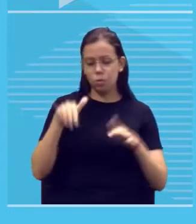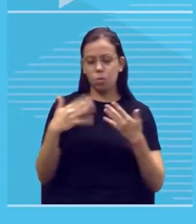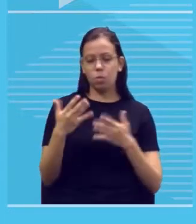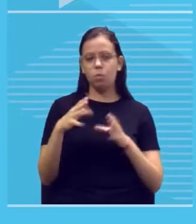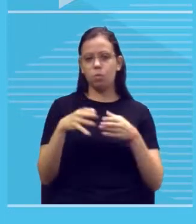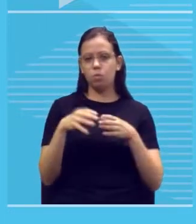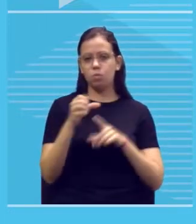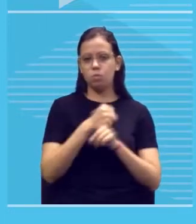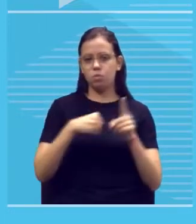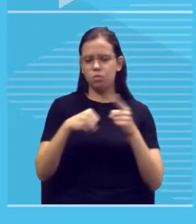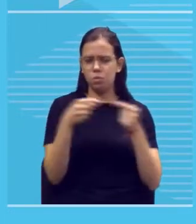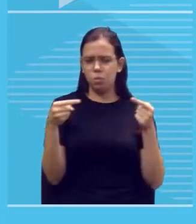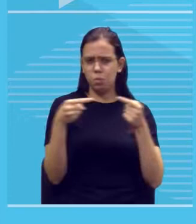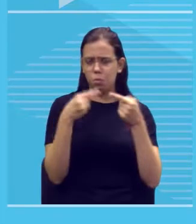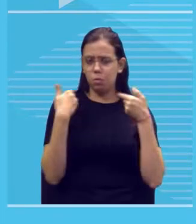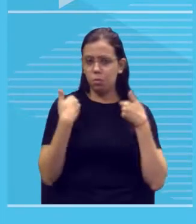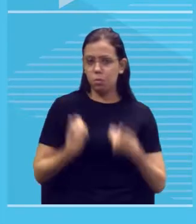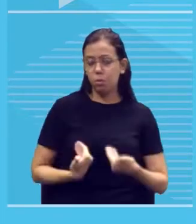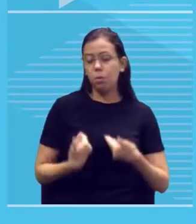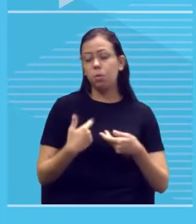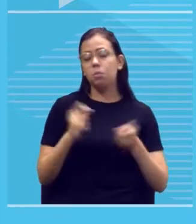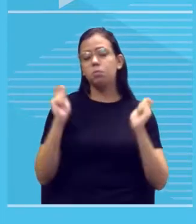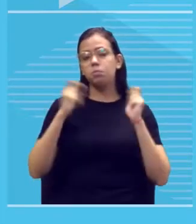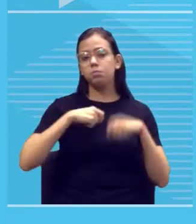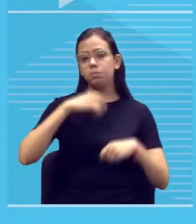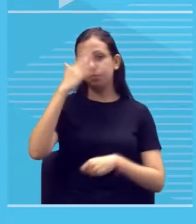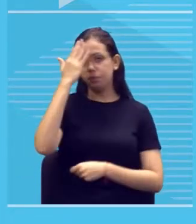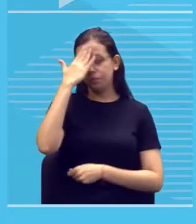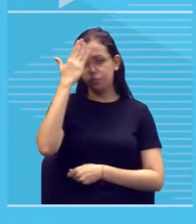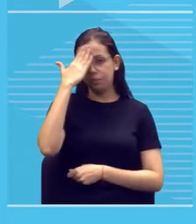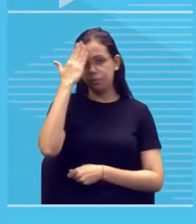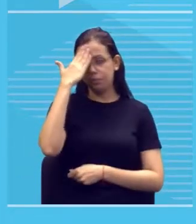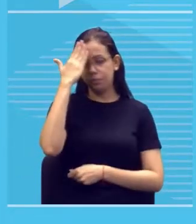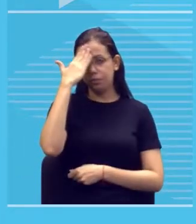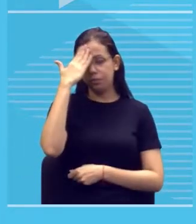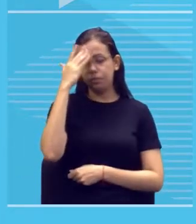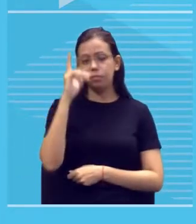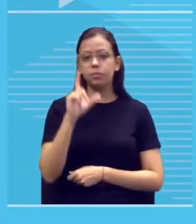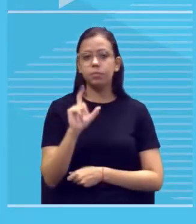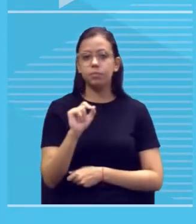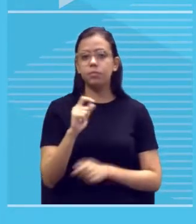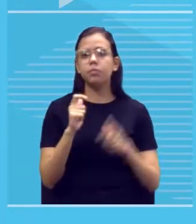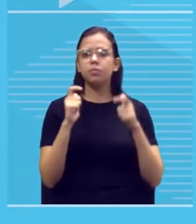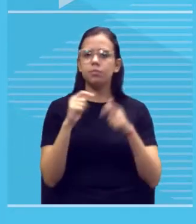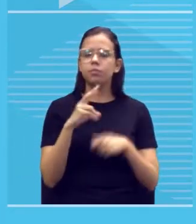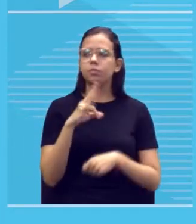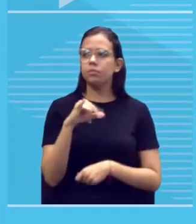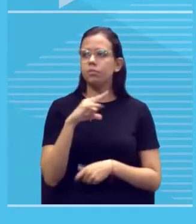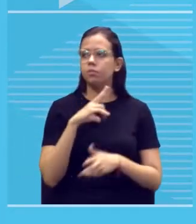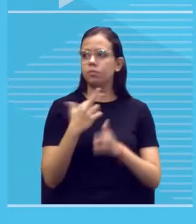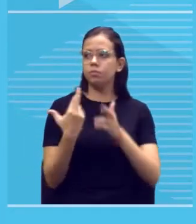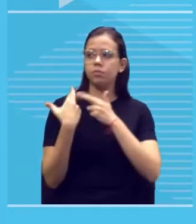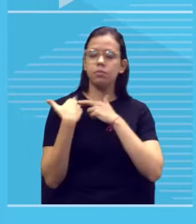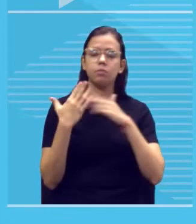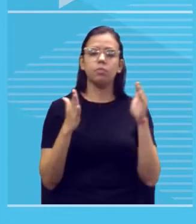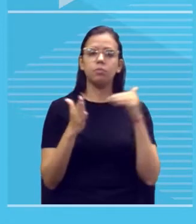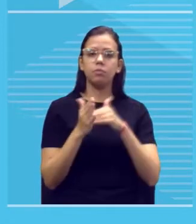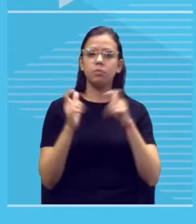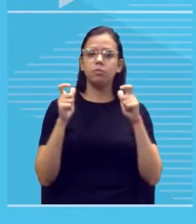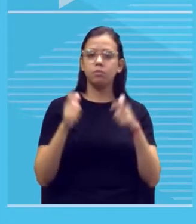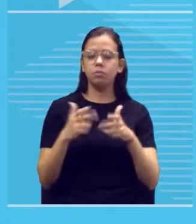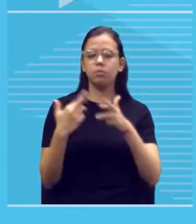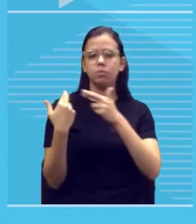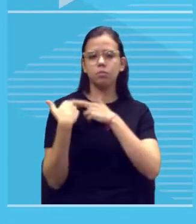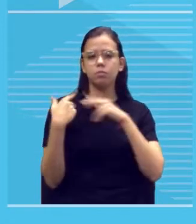tá para você entender aonde vão seus deveres até onde vão os seus deveres e onde